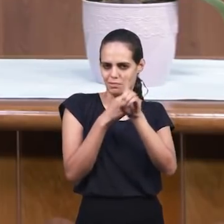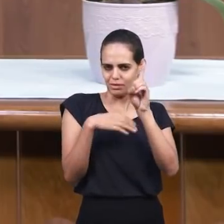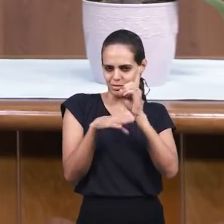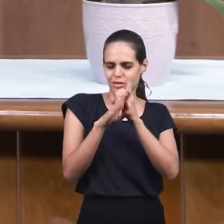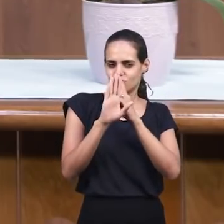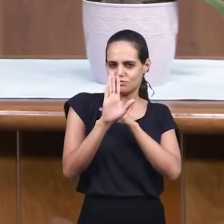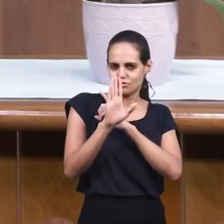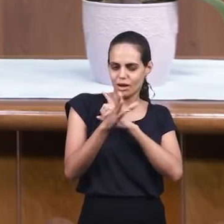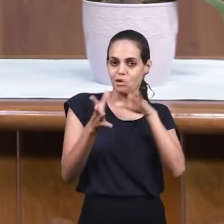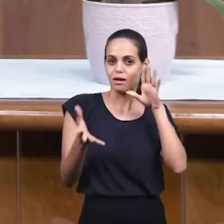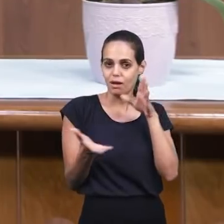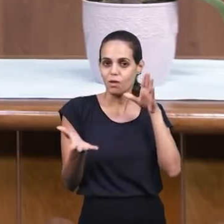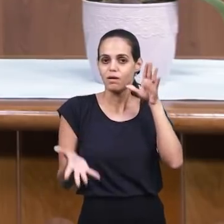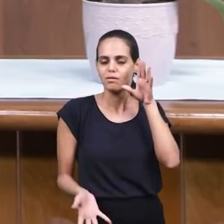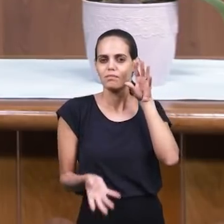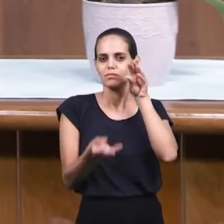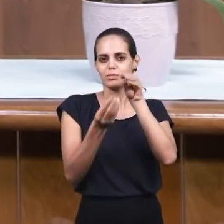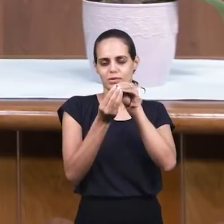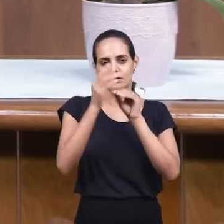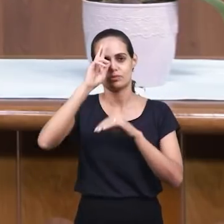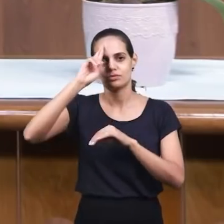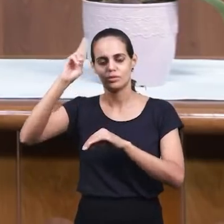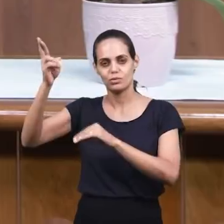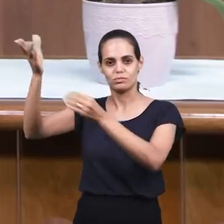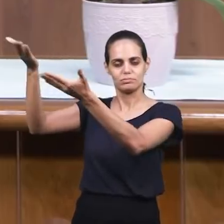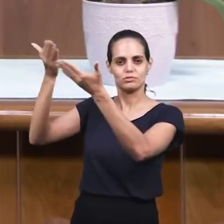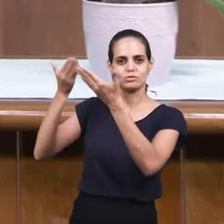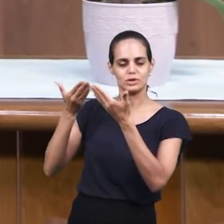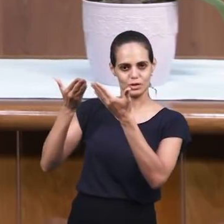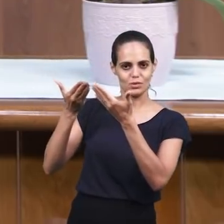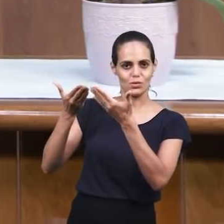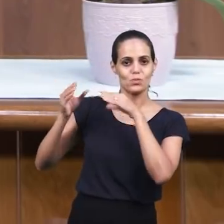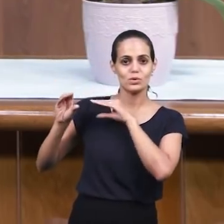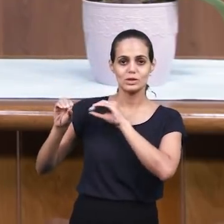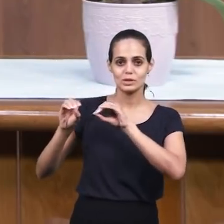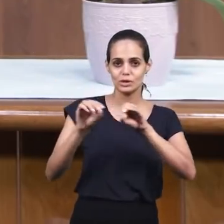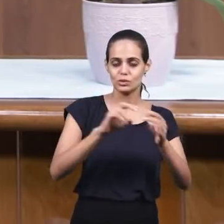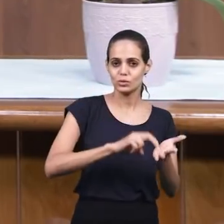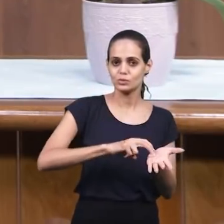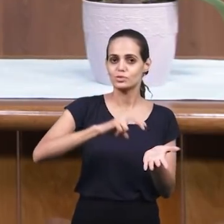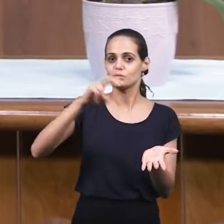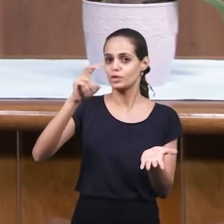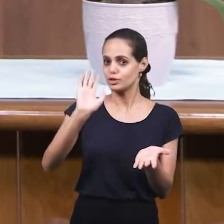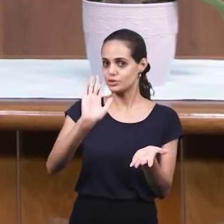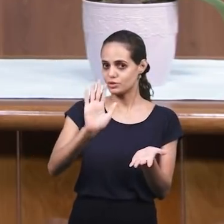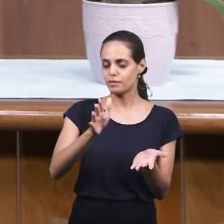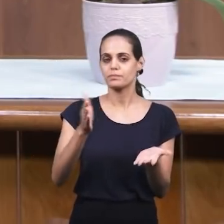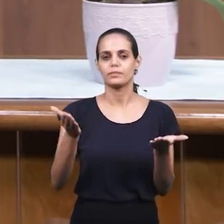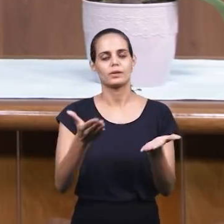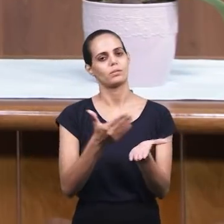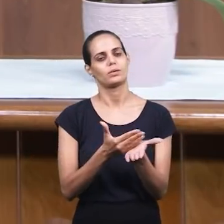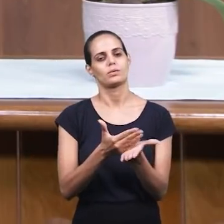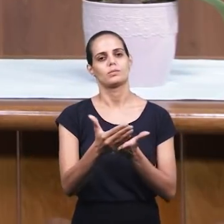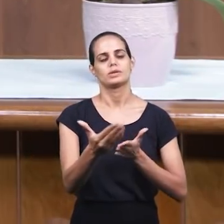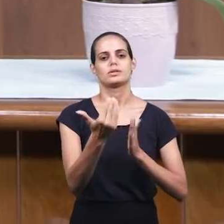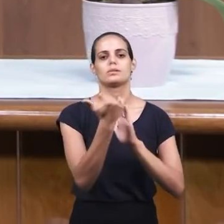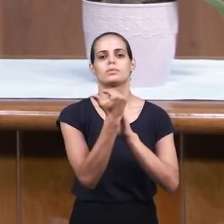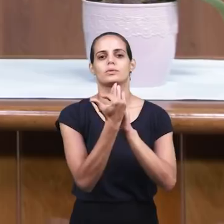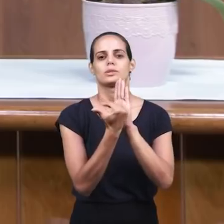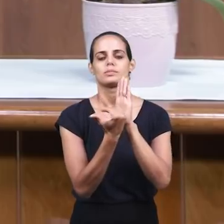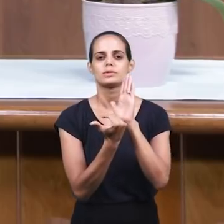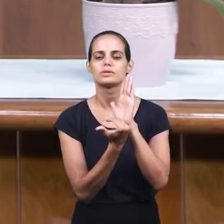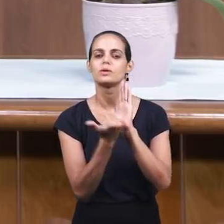como o Senhor já nos falou e nos deu como ensino nessa manhã. Nós vamos dar início a essa programação da tarde